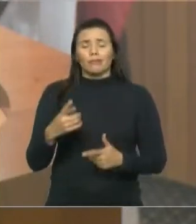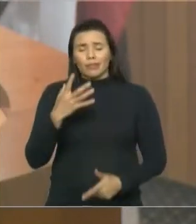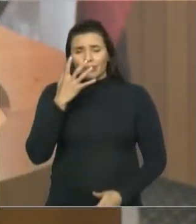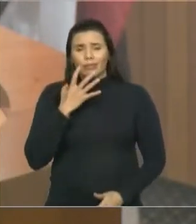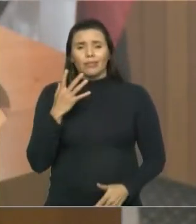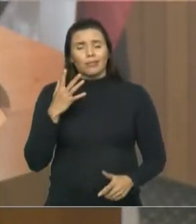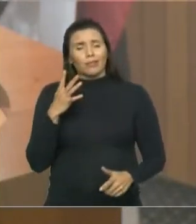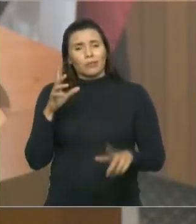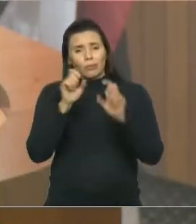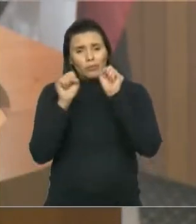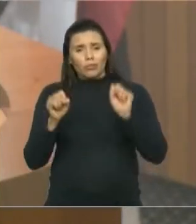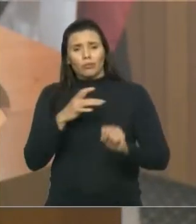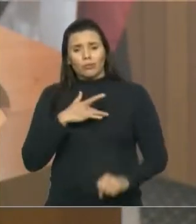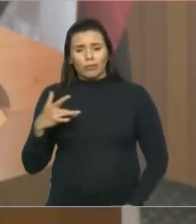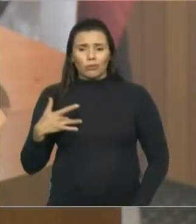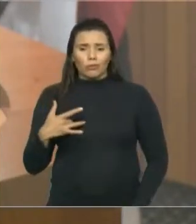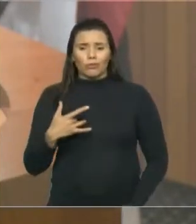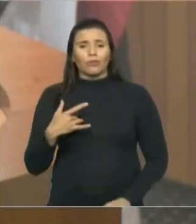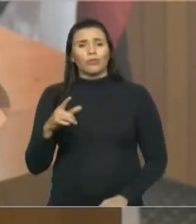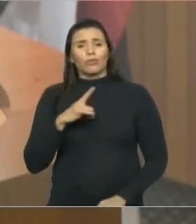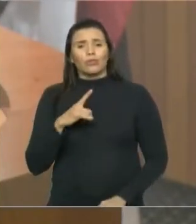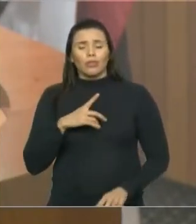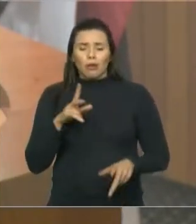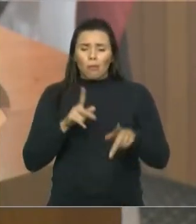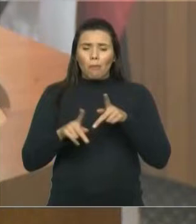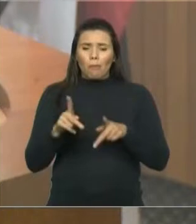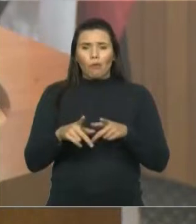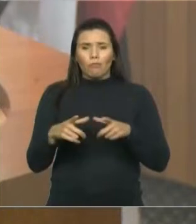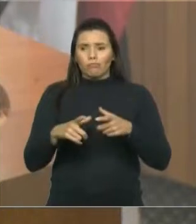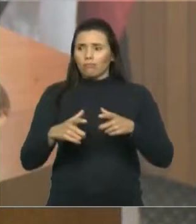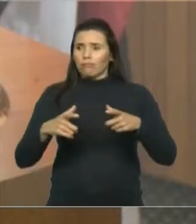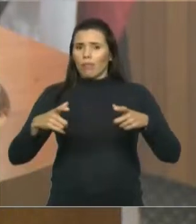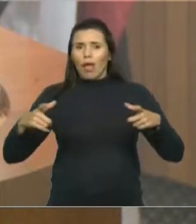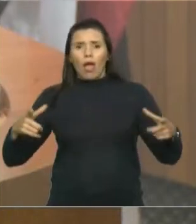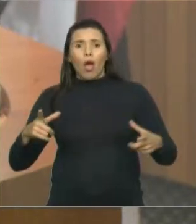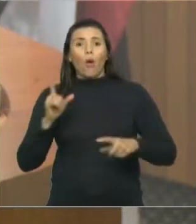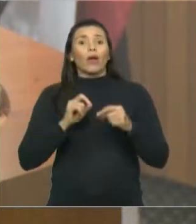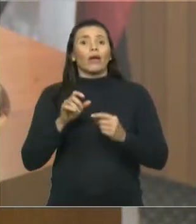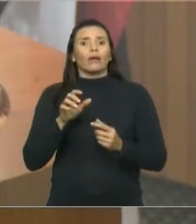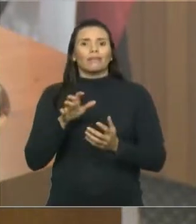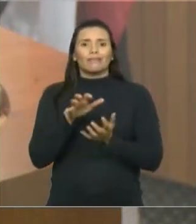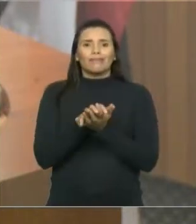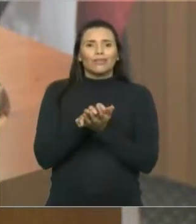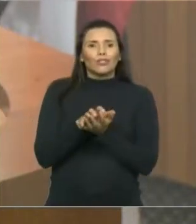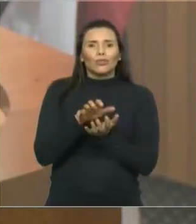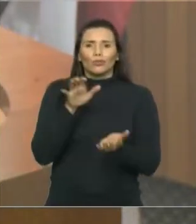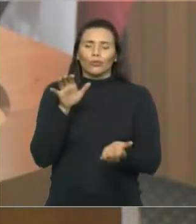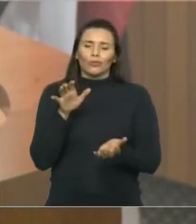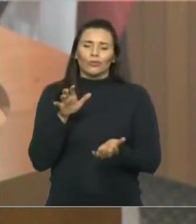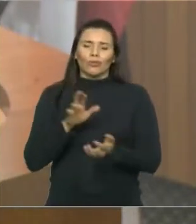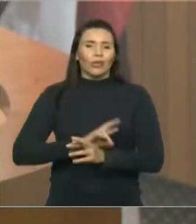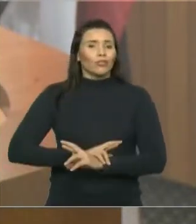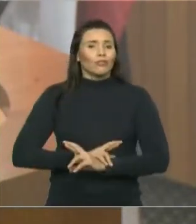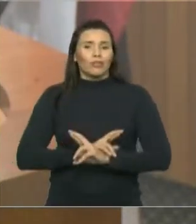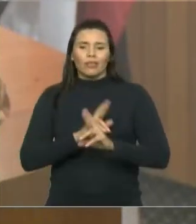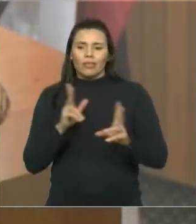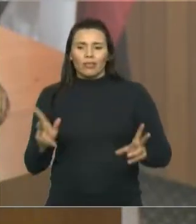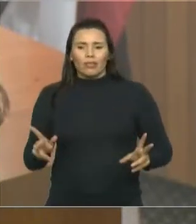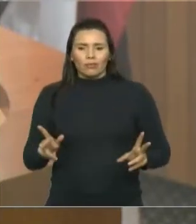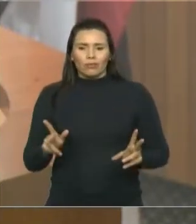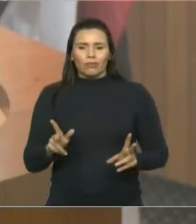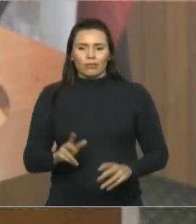que a gente vai ter uma população totalmente diferente da que a gente está acostumada a cuidar. A gente vai ter uma população bem